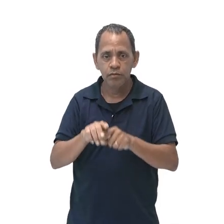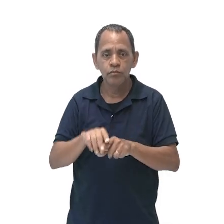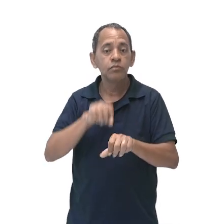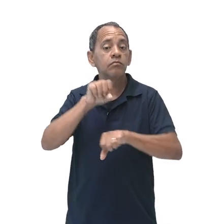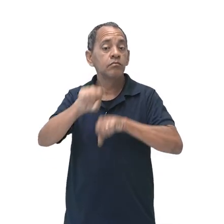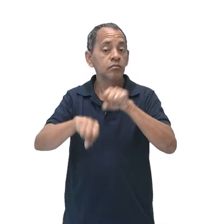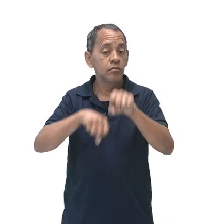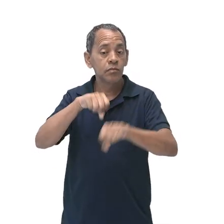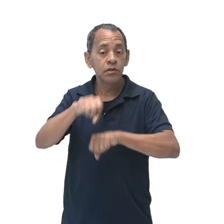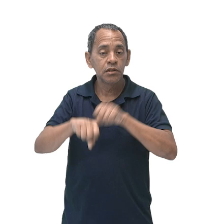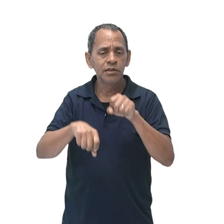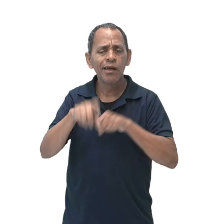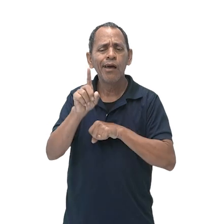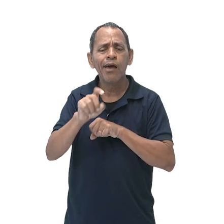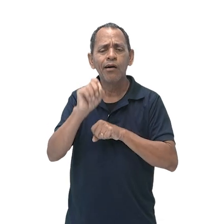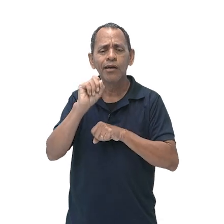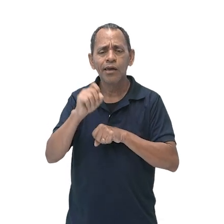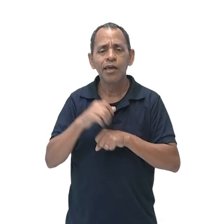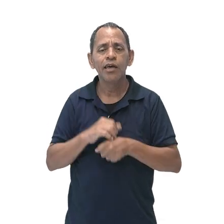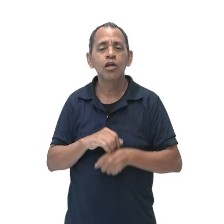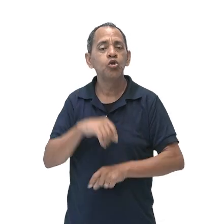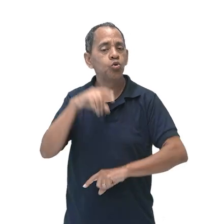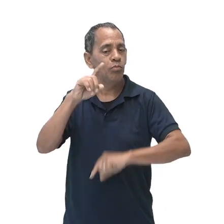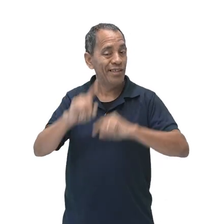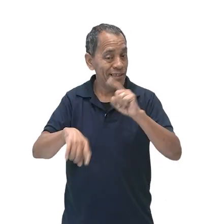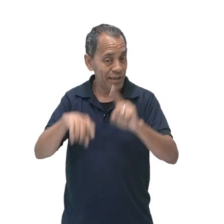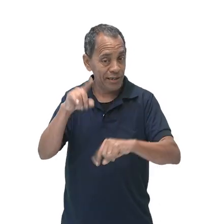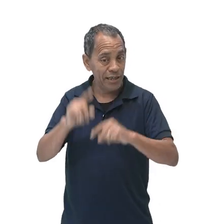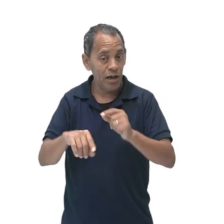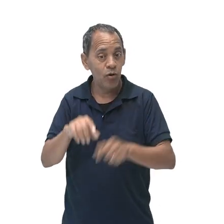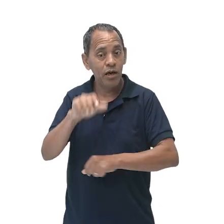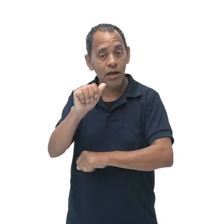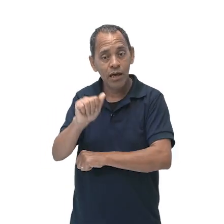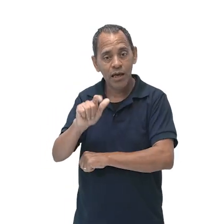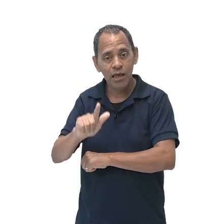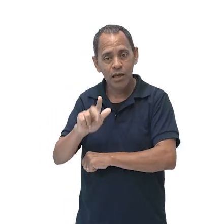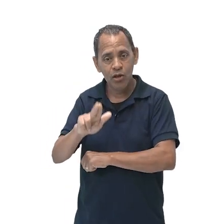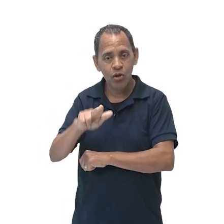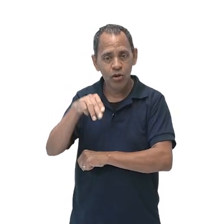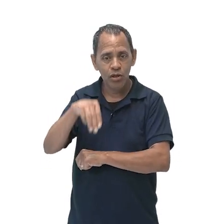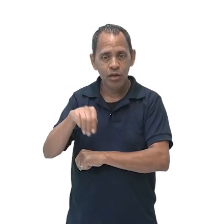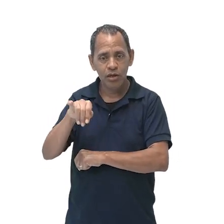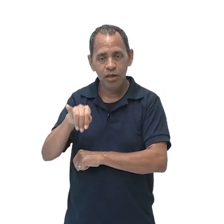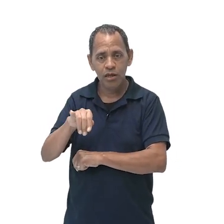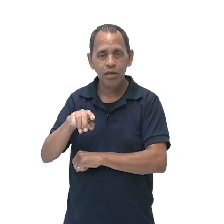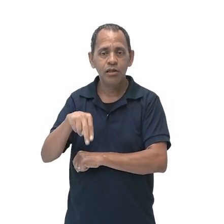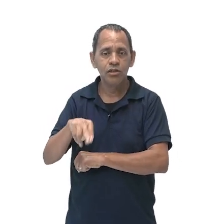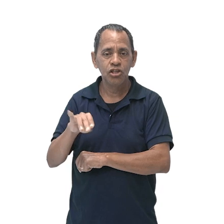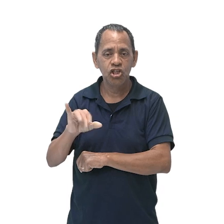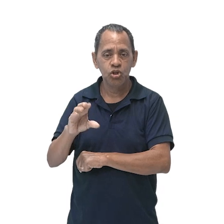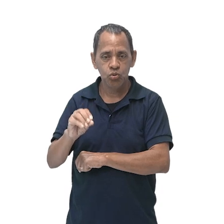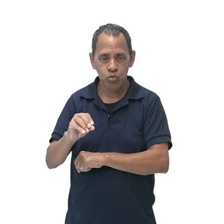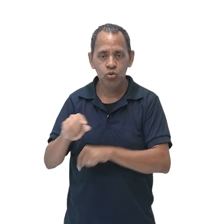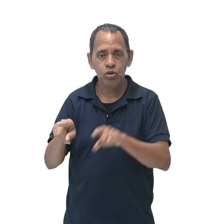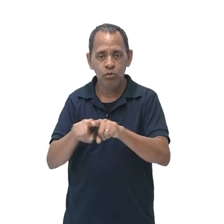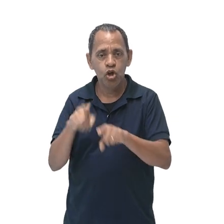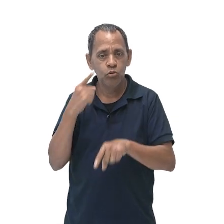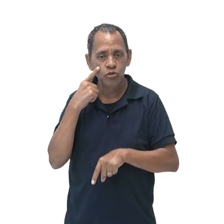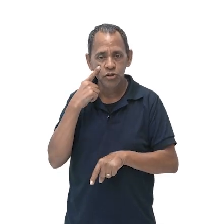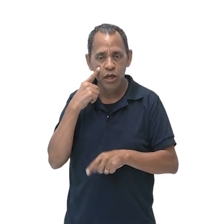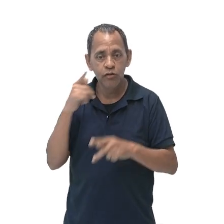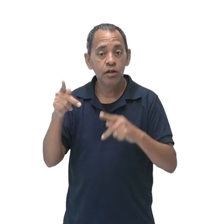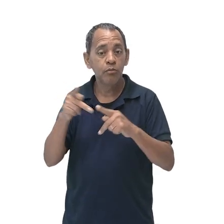de alumínio. Observem que nós estamos aqui vendo neste enunciado que a